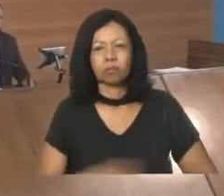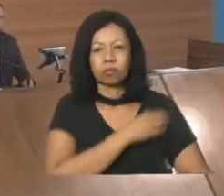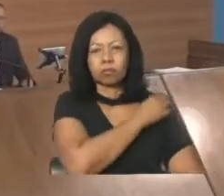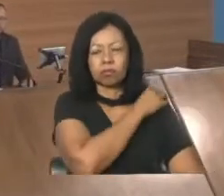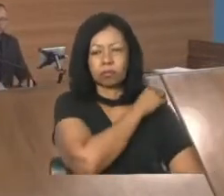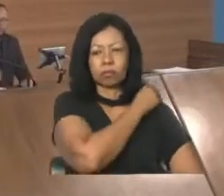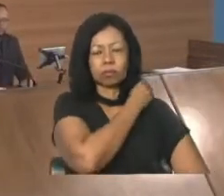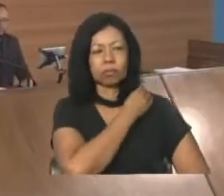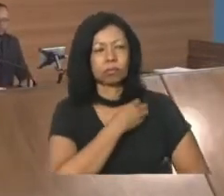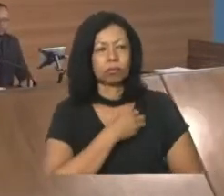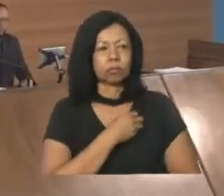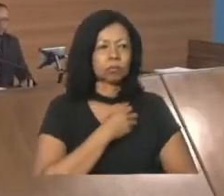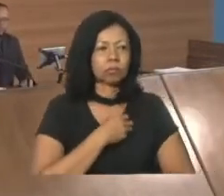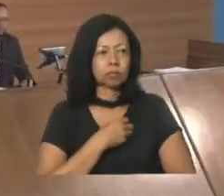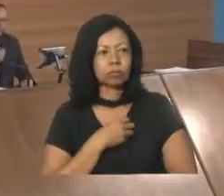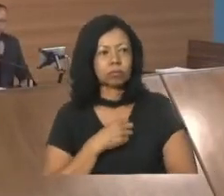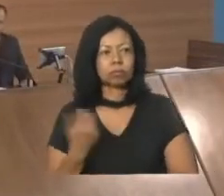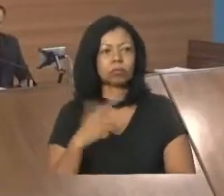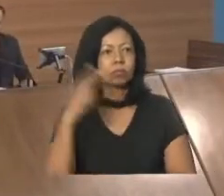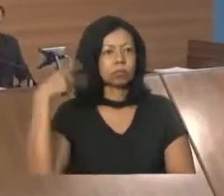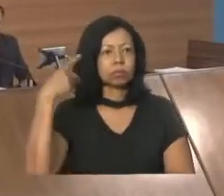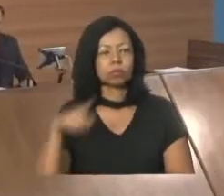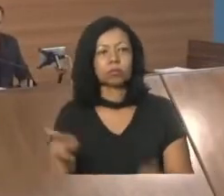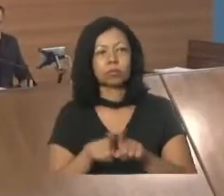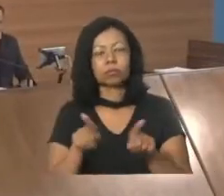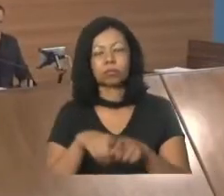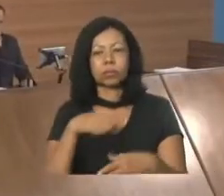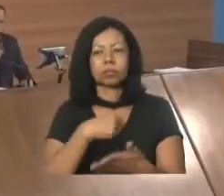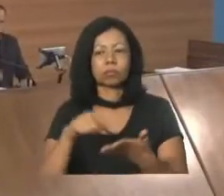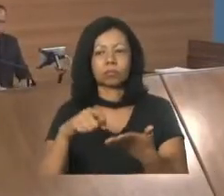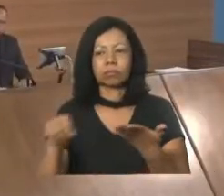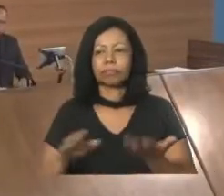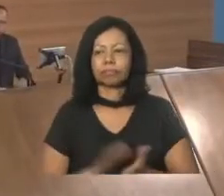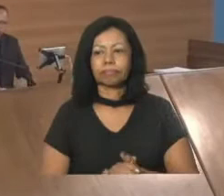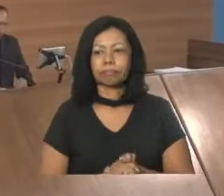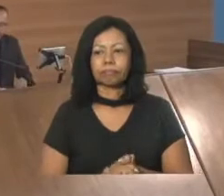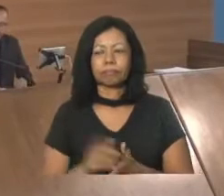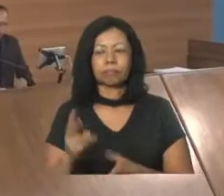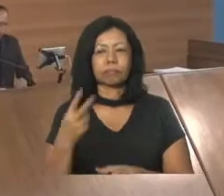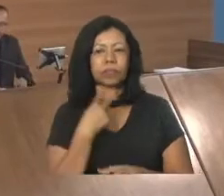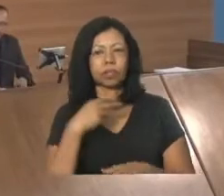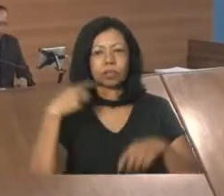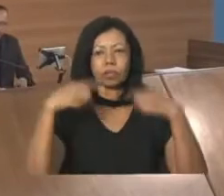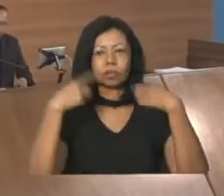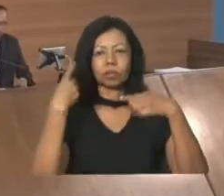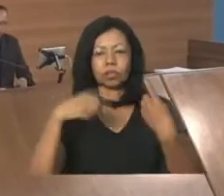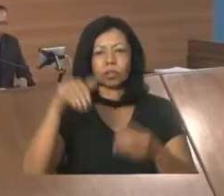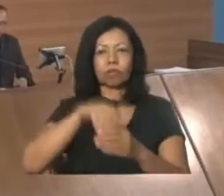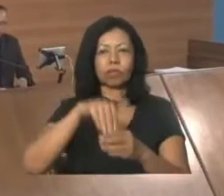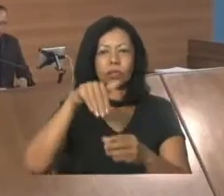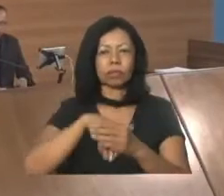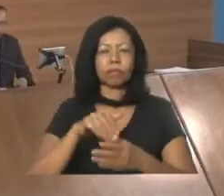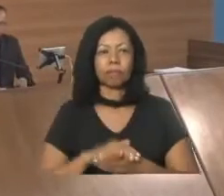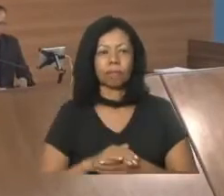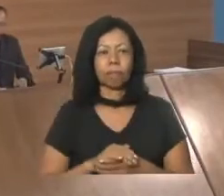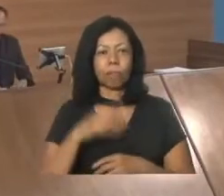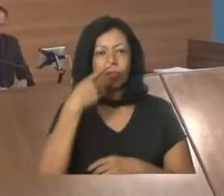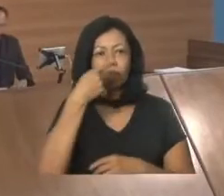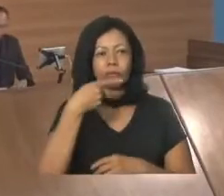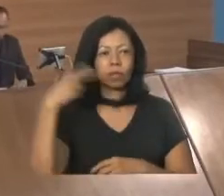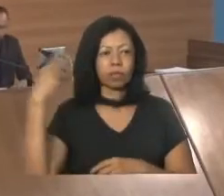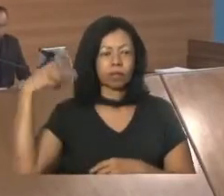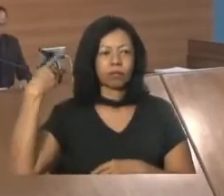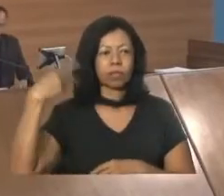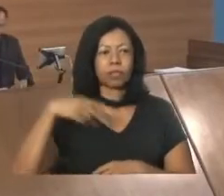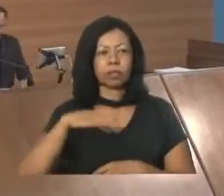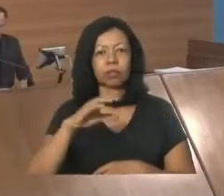Subscrito pelos demais vereadores. Conforme disposto no artigo 140 do regimento interno, não cabe discussão. Em votação. Peço palavras, presidente.